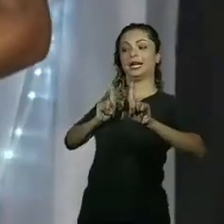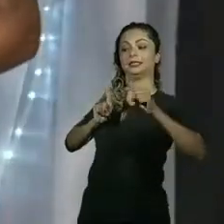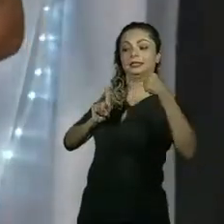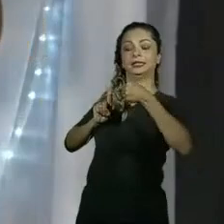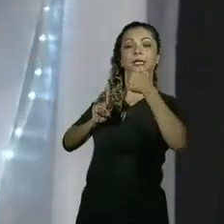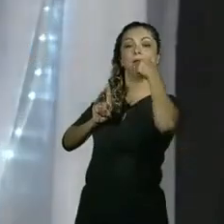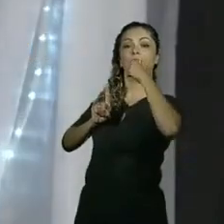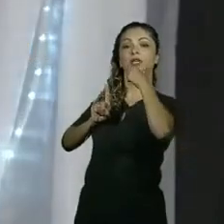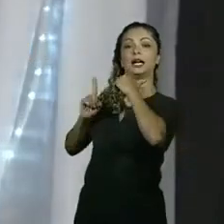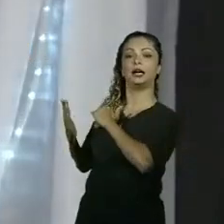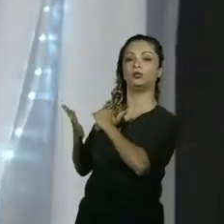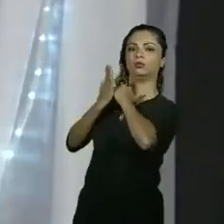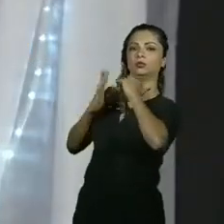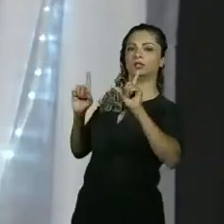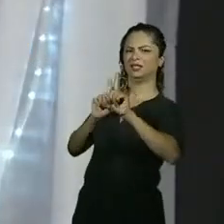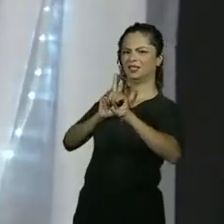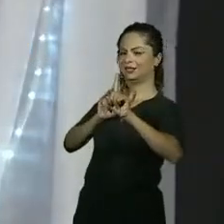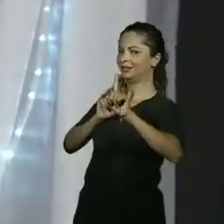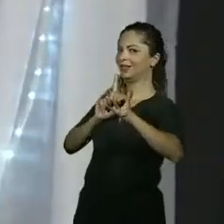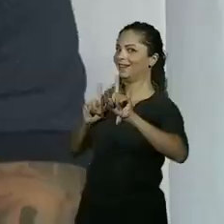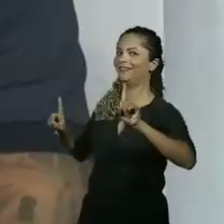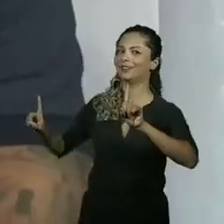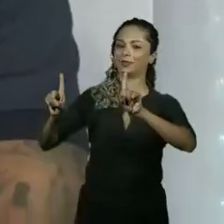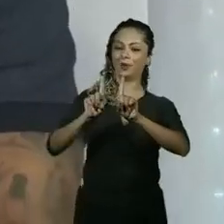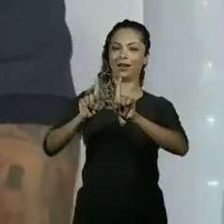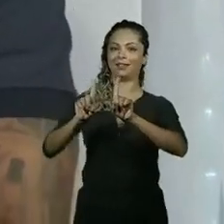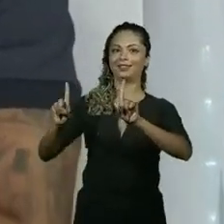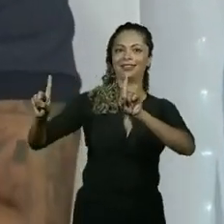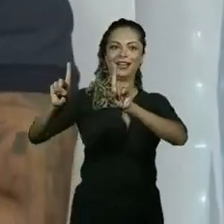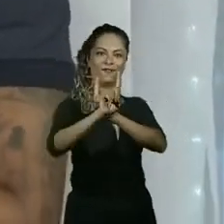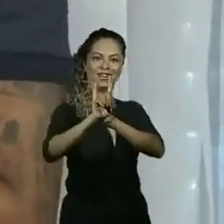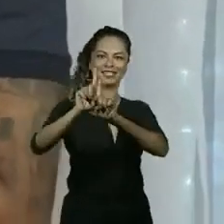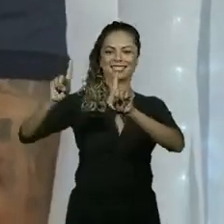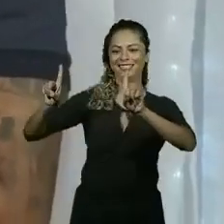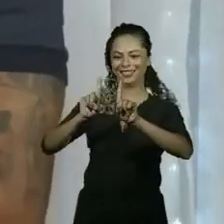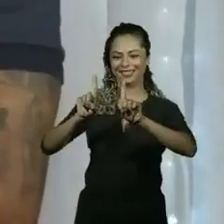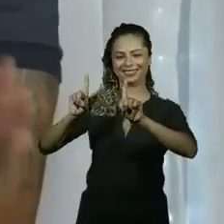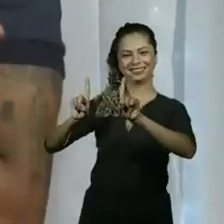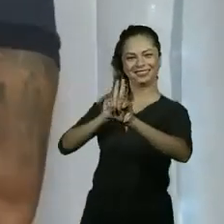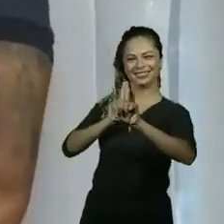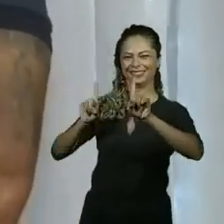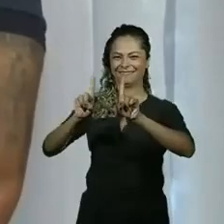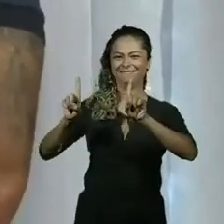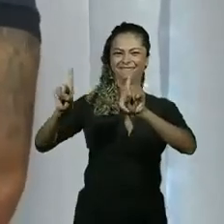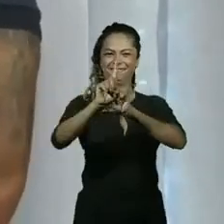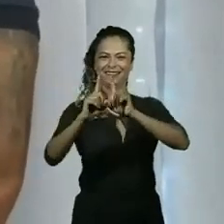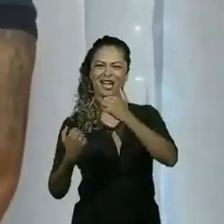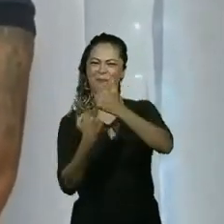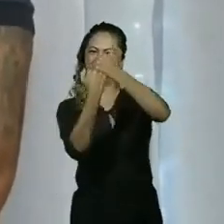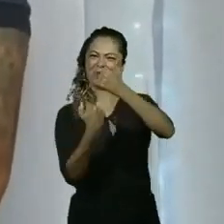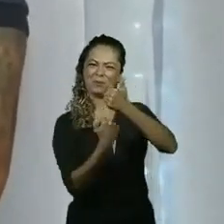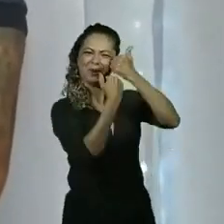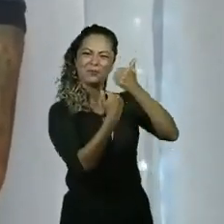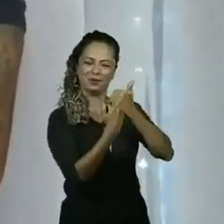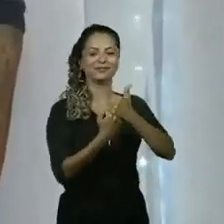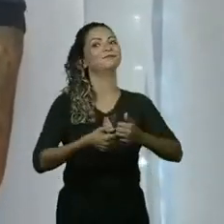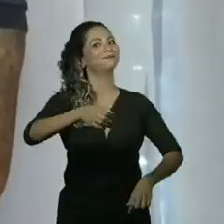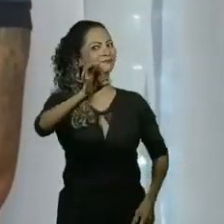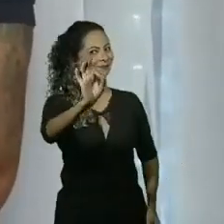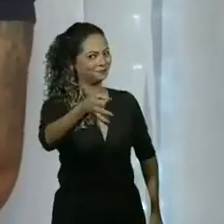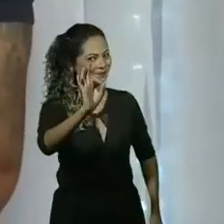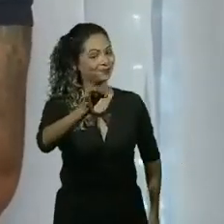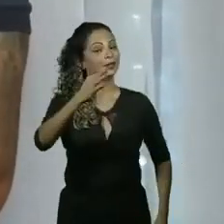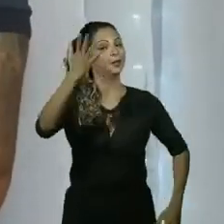de um grande homem que existe Na uma grande frente, mulher. do lado, atrás, Né, mozão? embaixo, apoiando. Gente, eu vou te contar, viu?